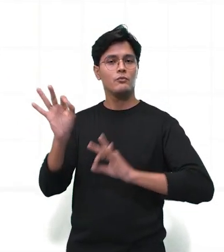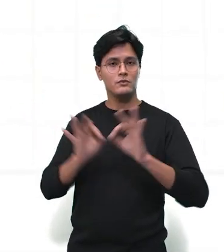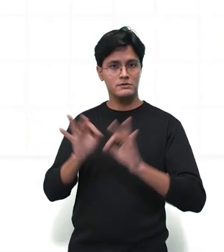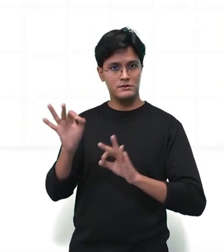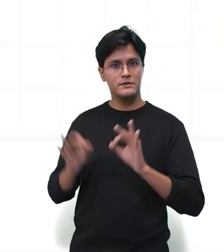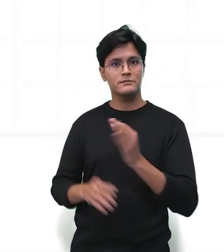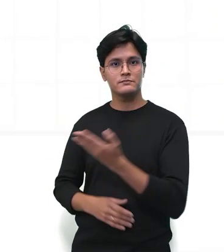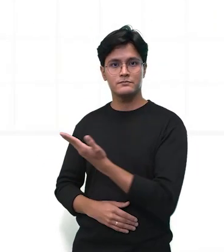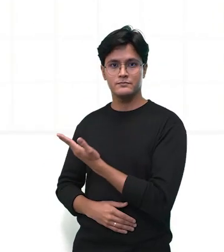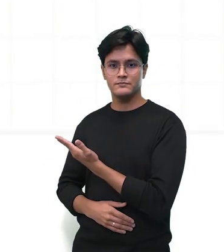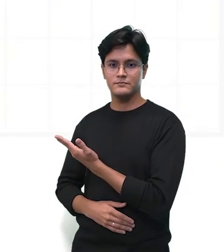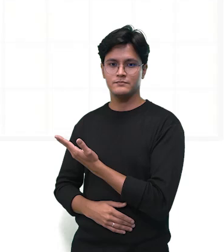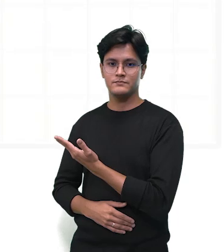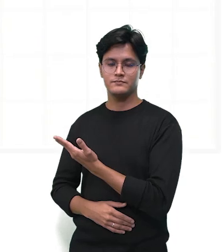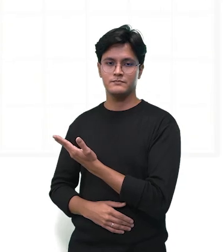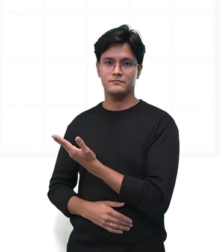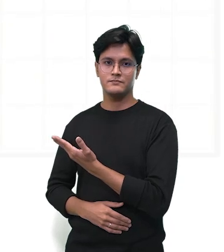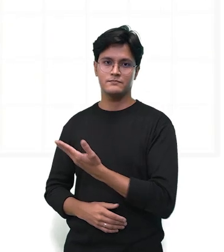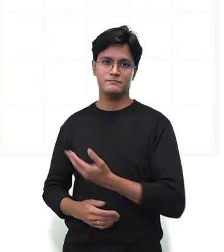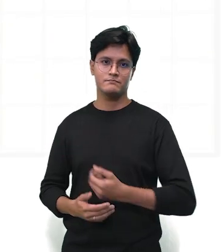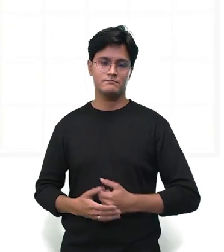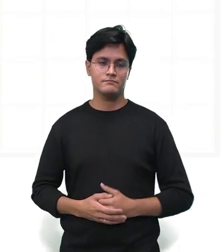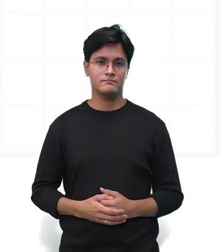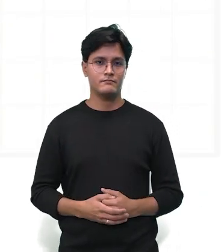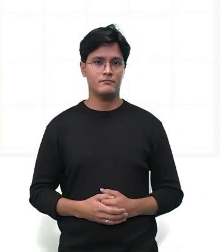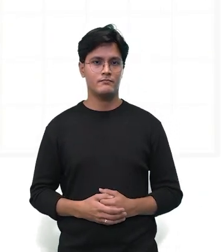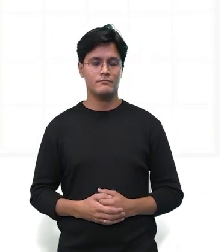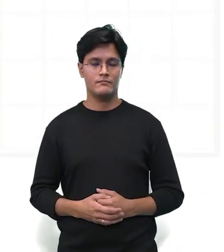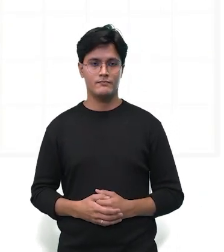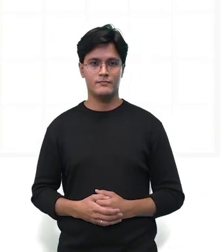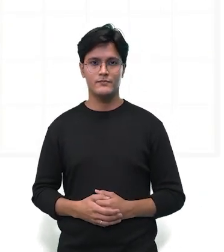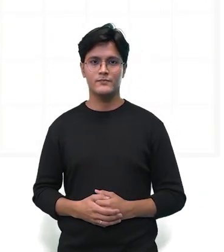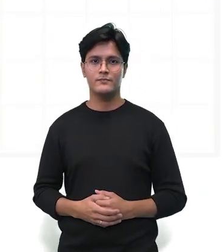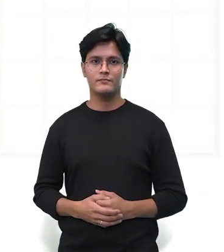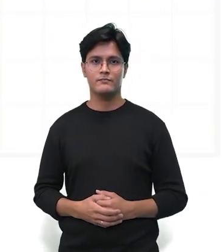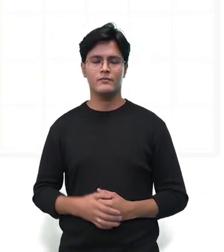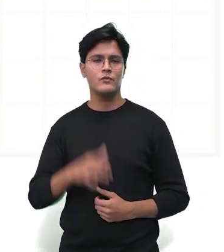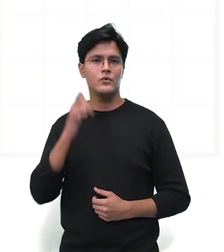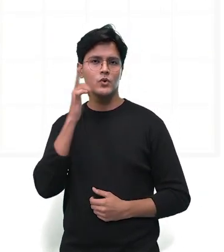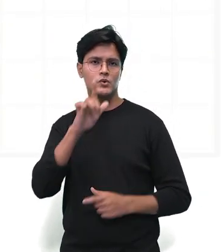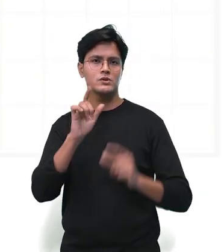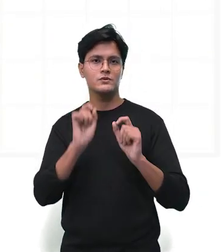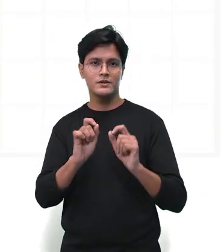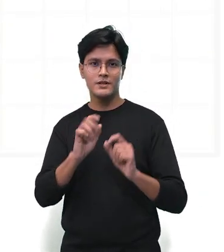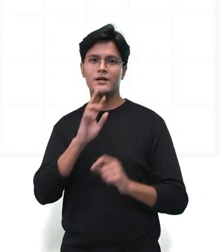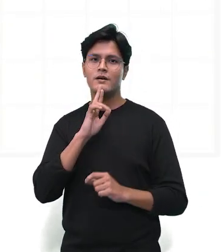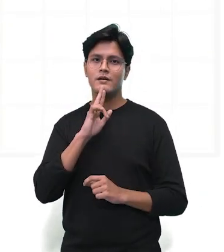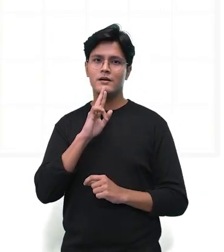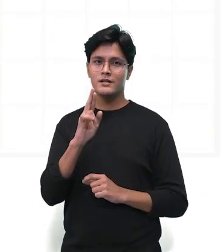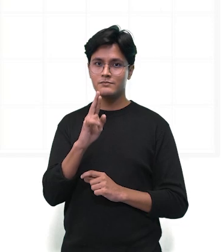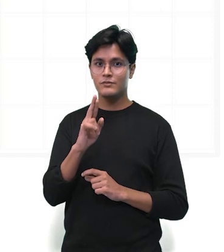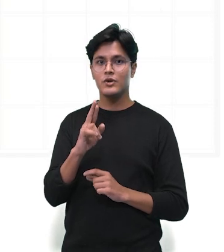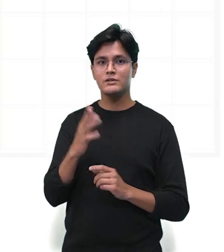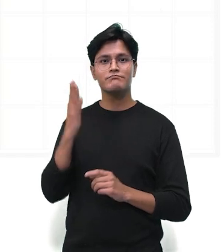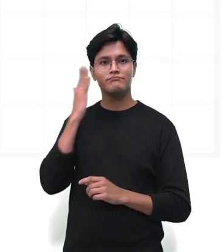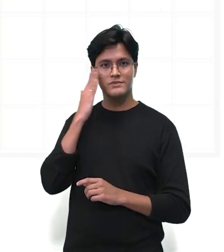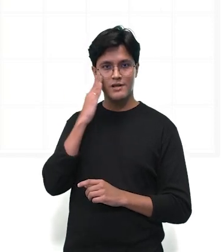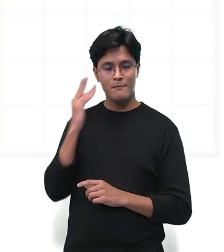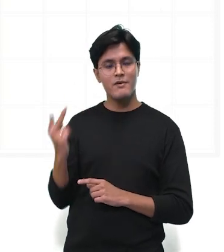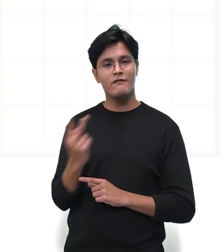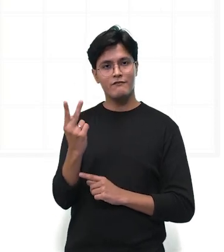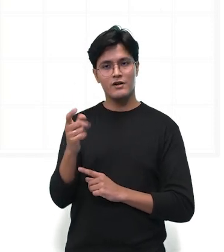montar essa proporção, tá? Para a gente poder chegar no valor de x. Então, olha como é que vai ficar.